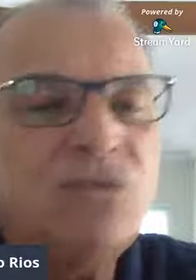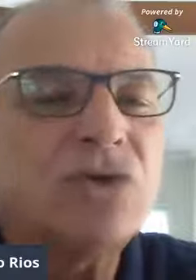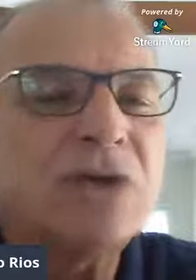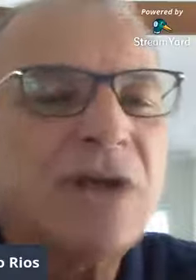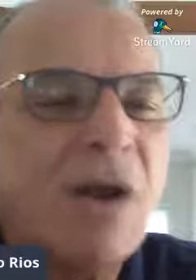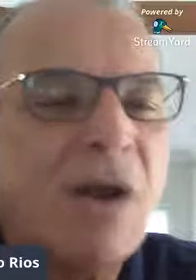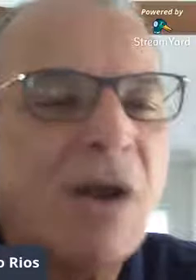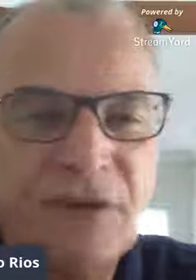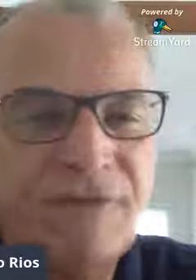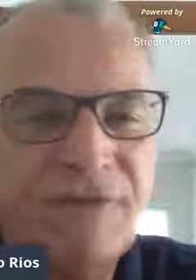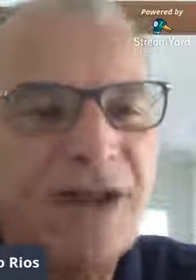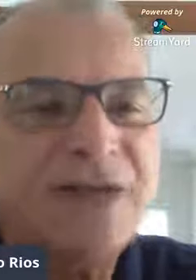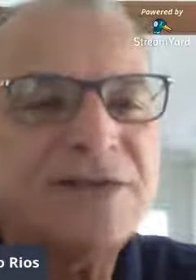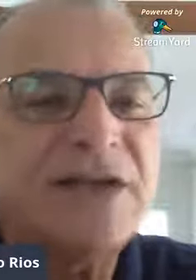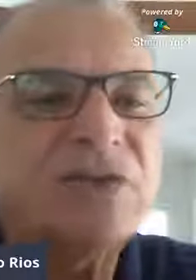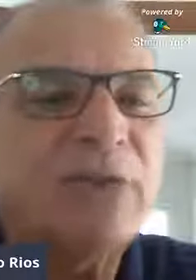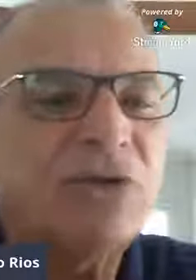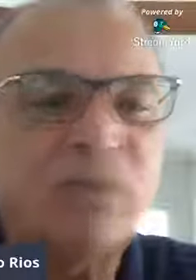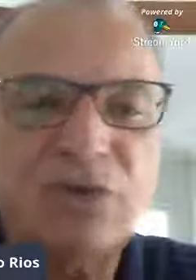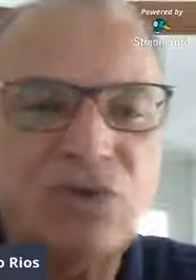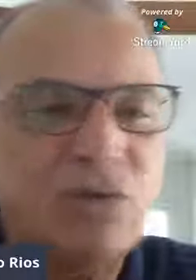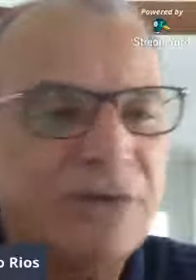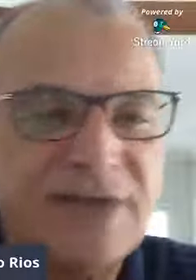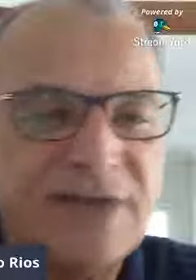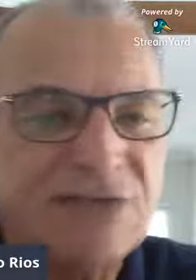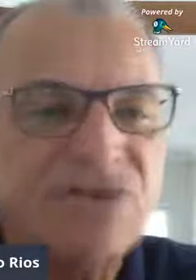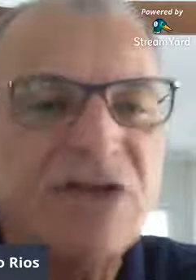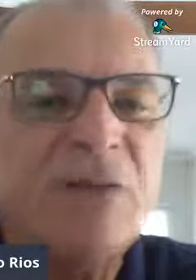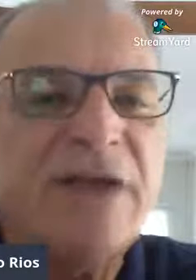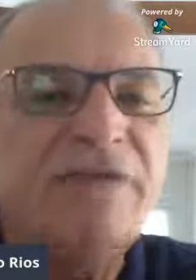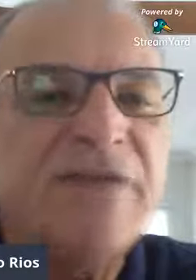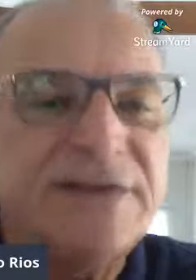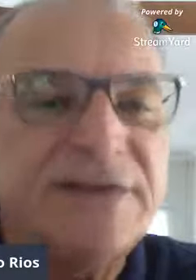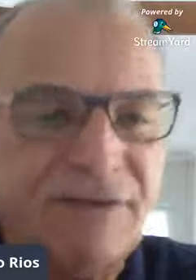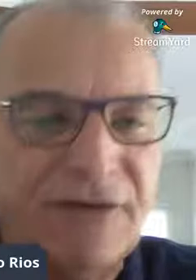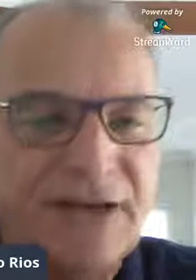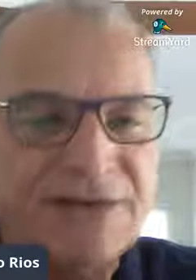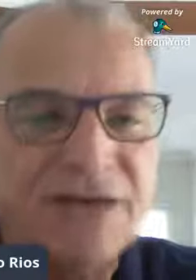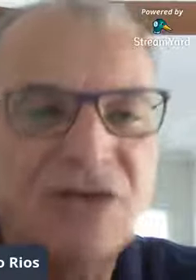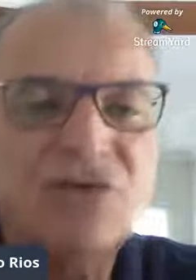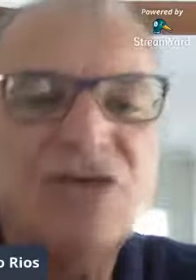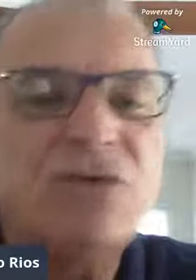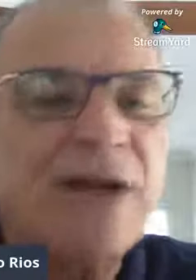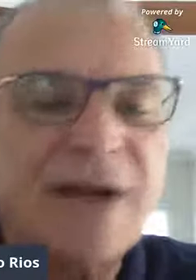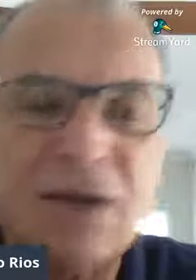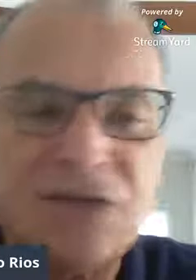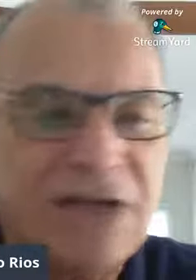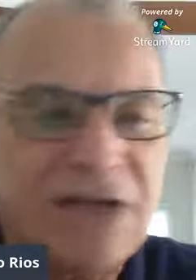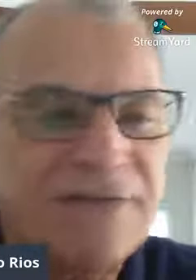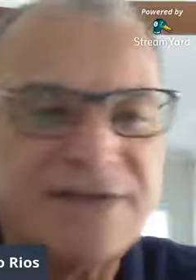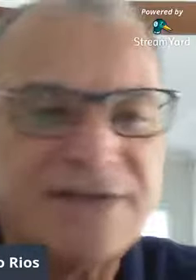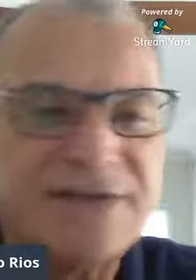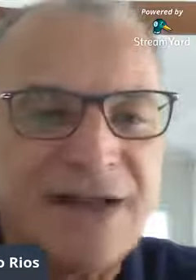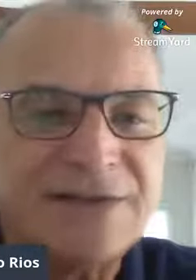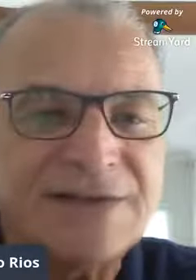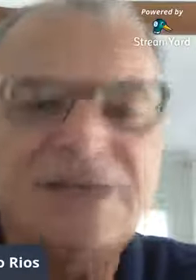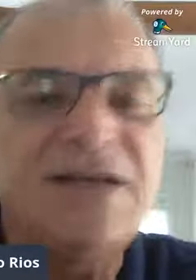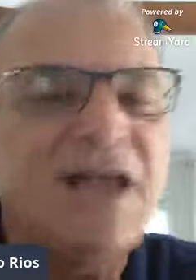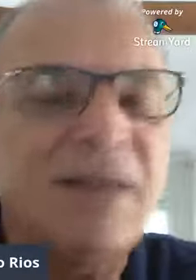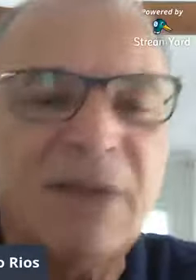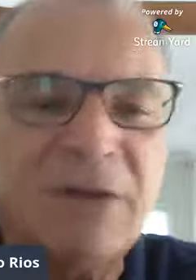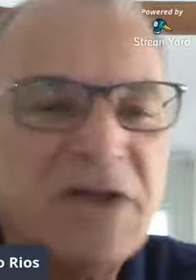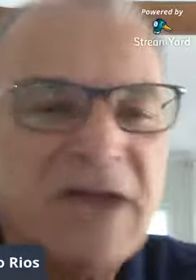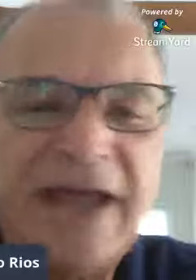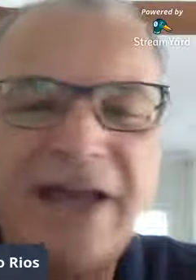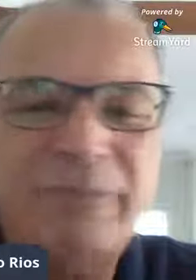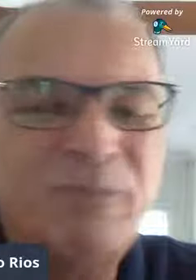jornal que falasse a respeito de pessoa com deficiência, não tinha uma revista que falasse, não tinha um canal de televisão que falasse.